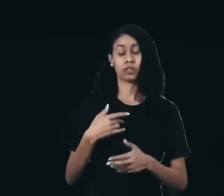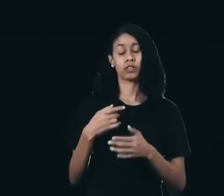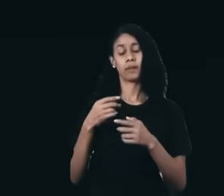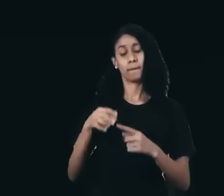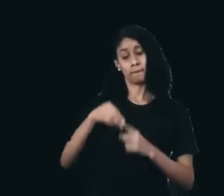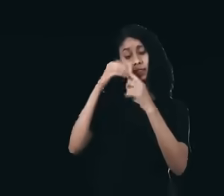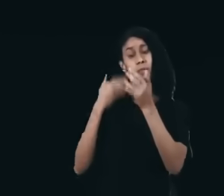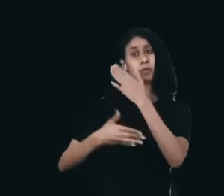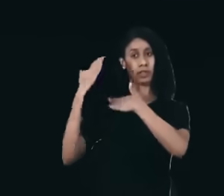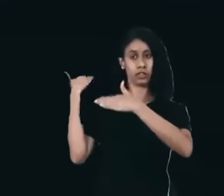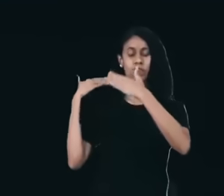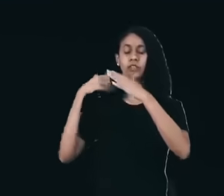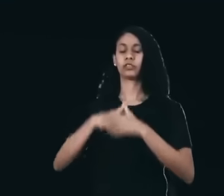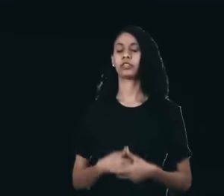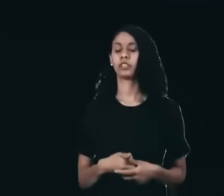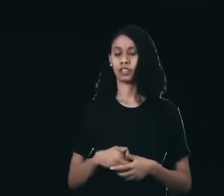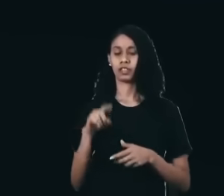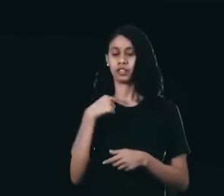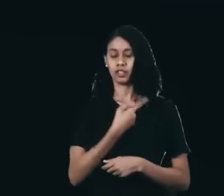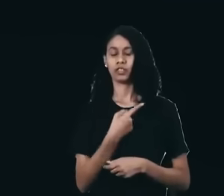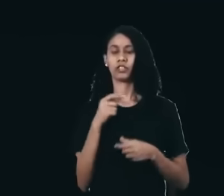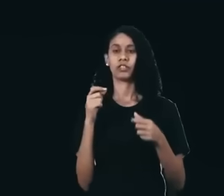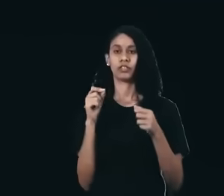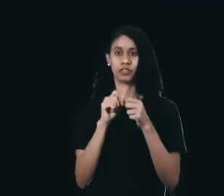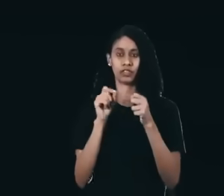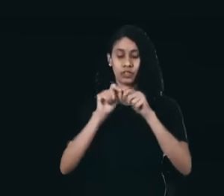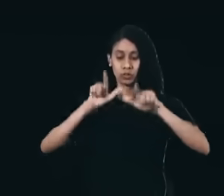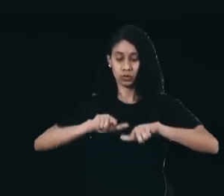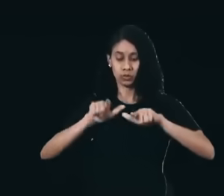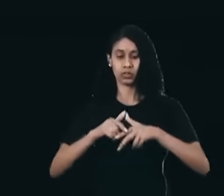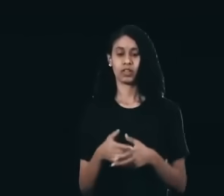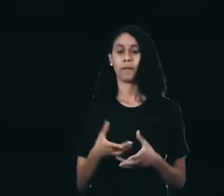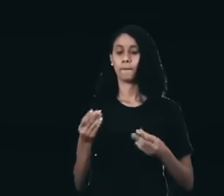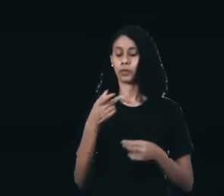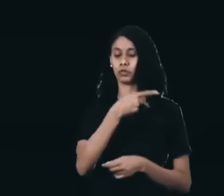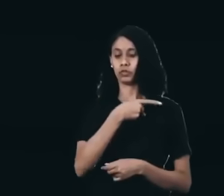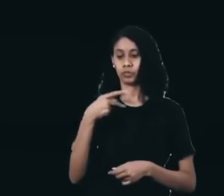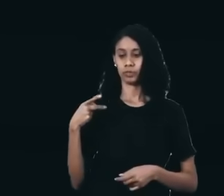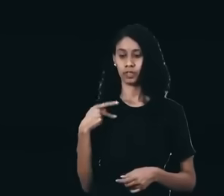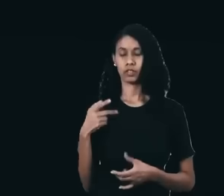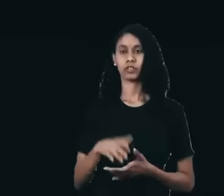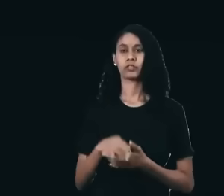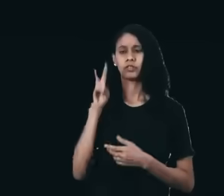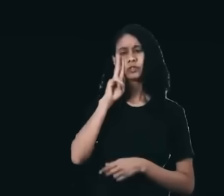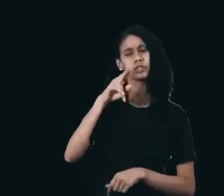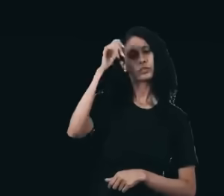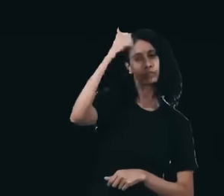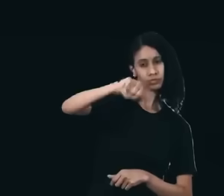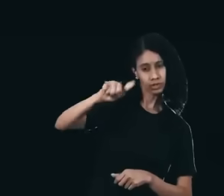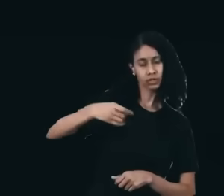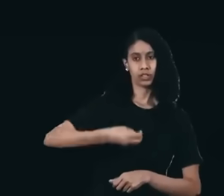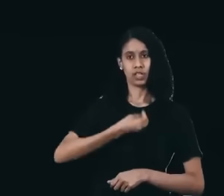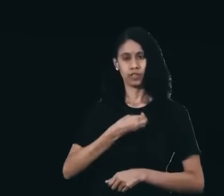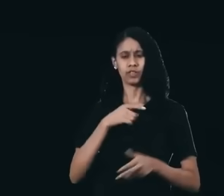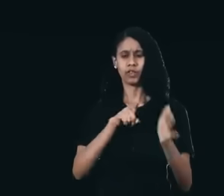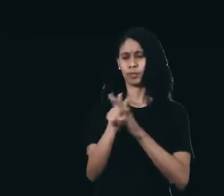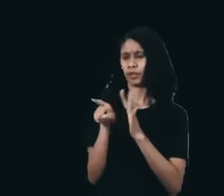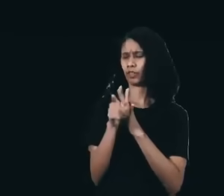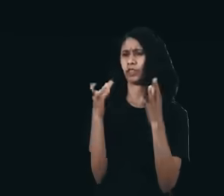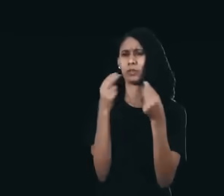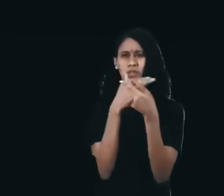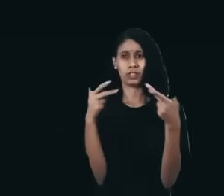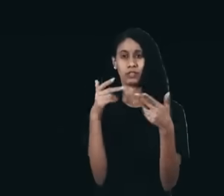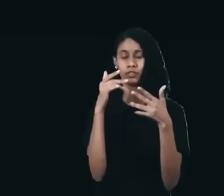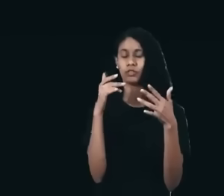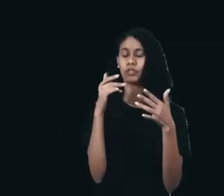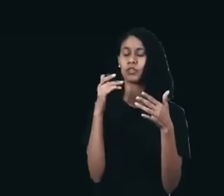né, da raiz que a gente veio, vários pastores ficavam analisando a nossa vida e perguntando várias coisas